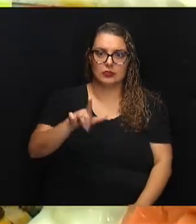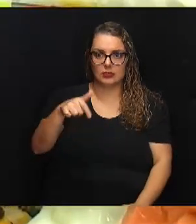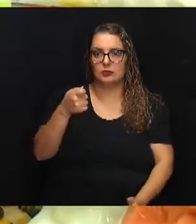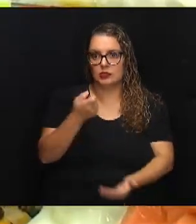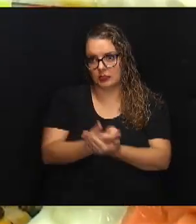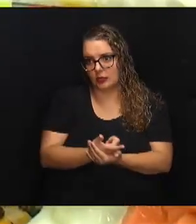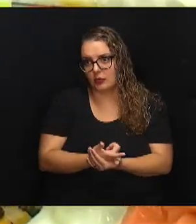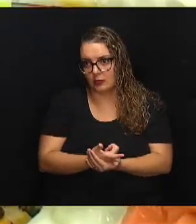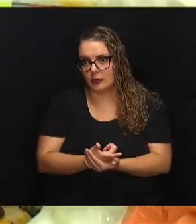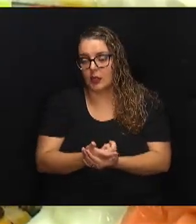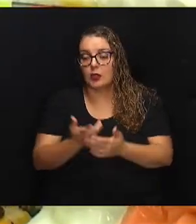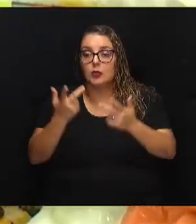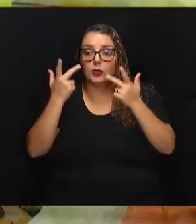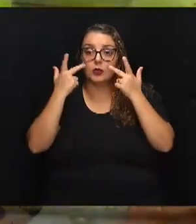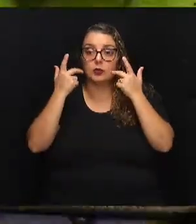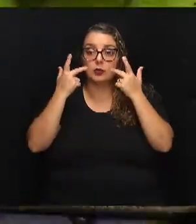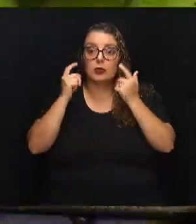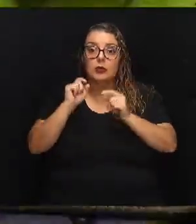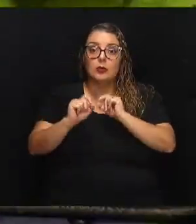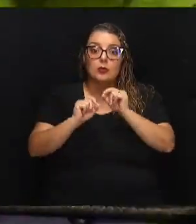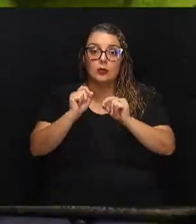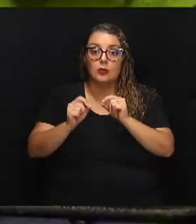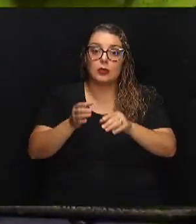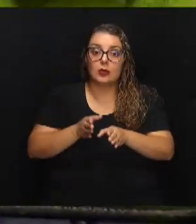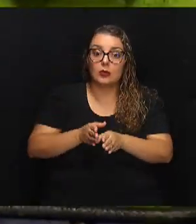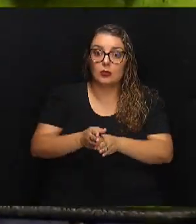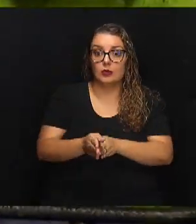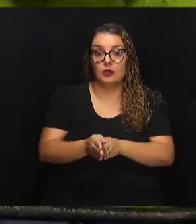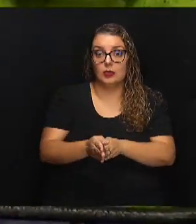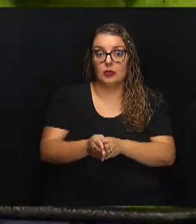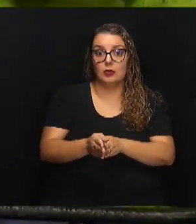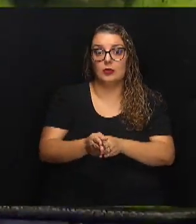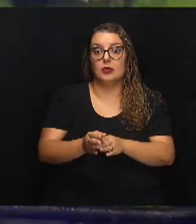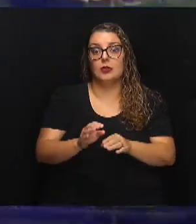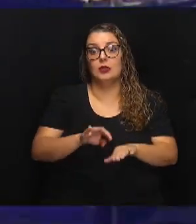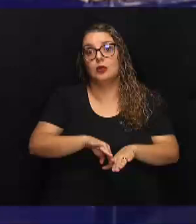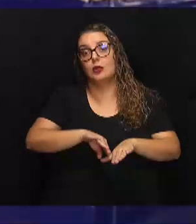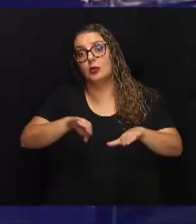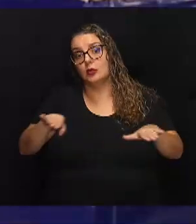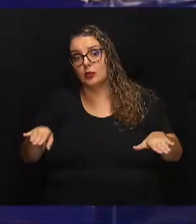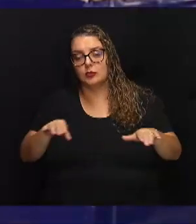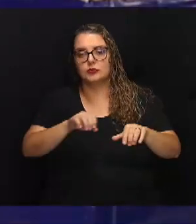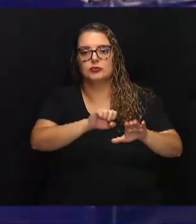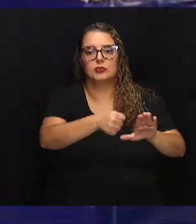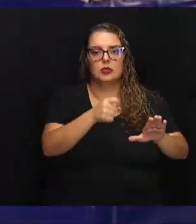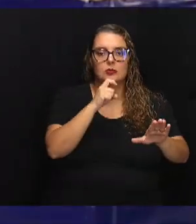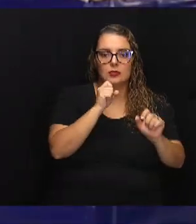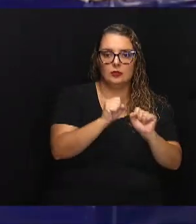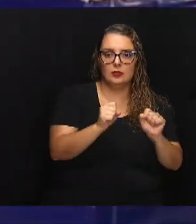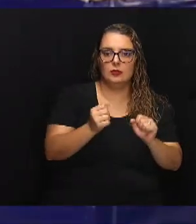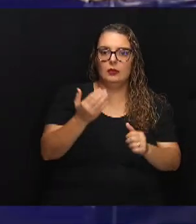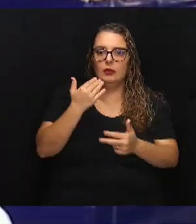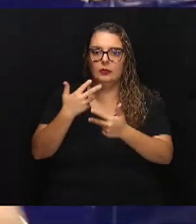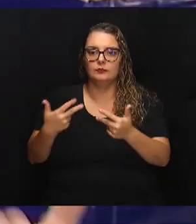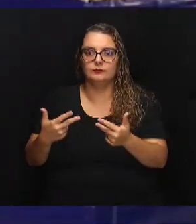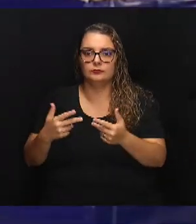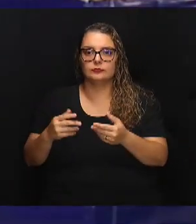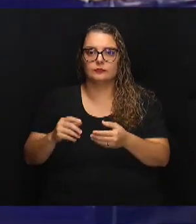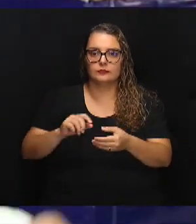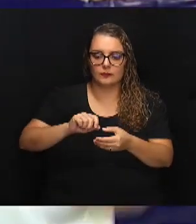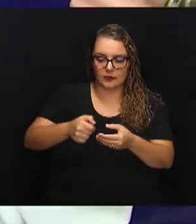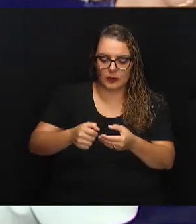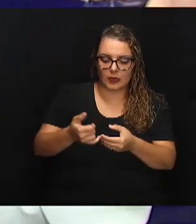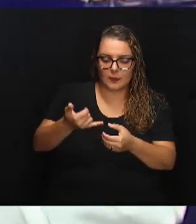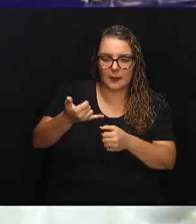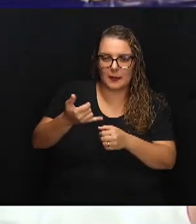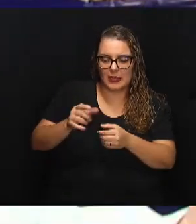compra. Geralmente, o que a gente aconselha é deixar fora de refrigeração são os alimentos com a casca mais